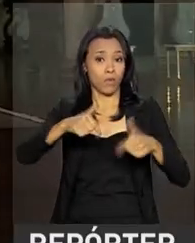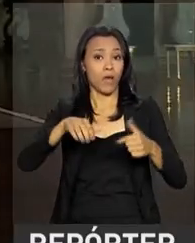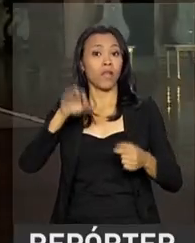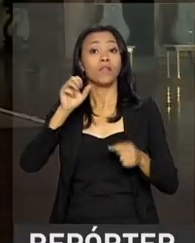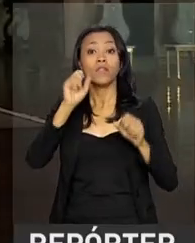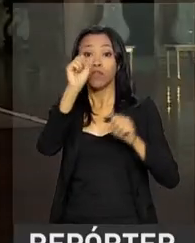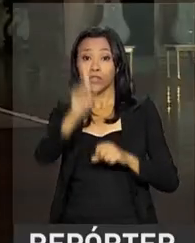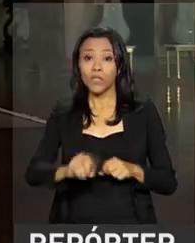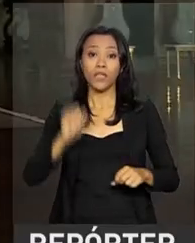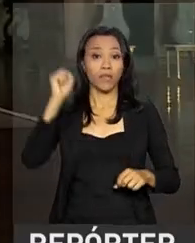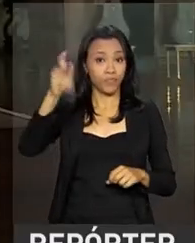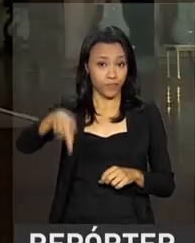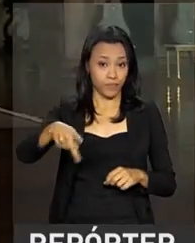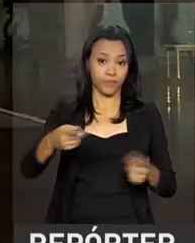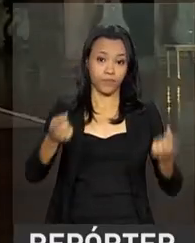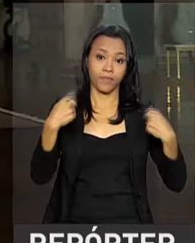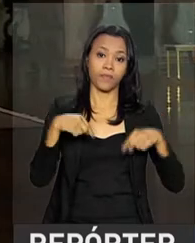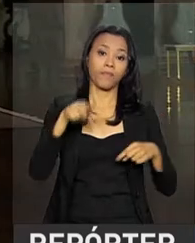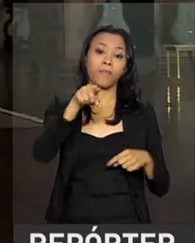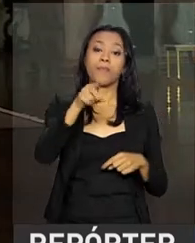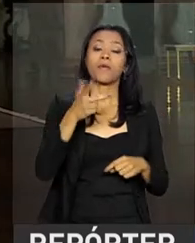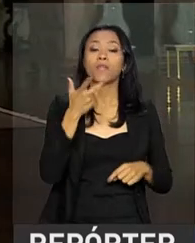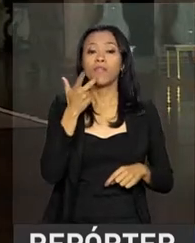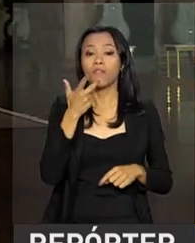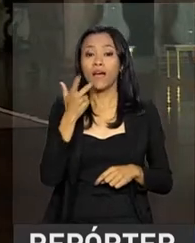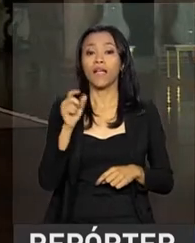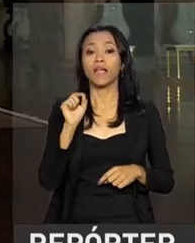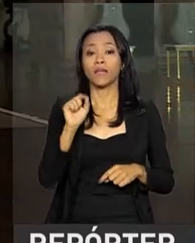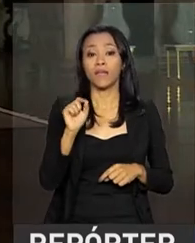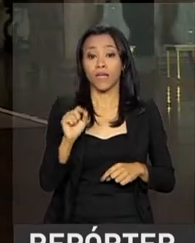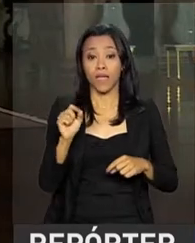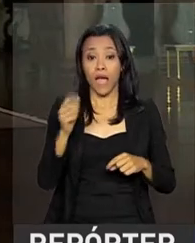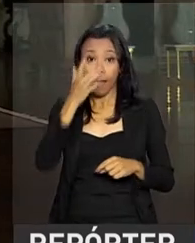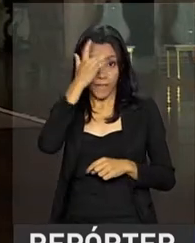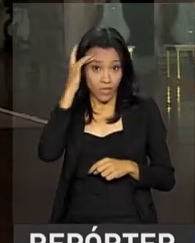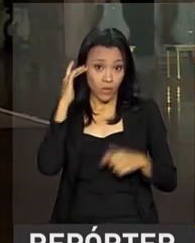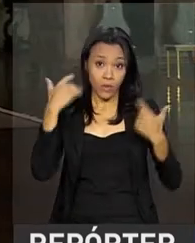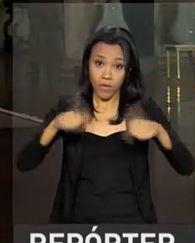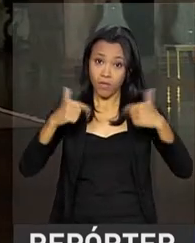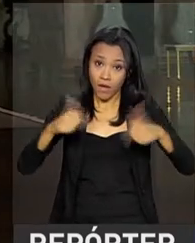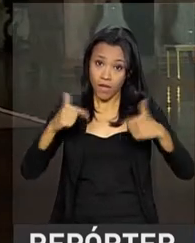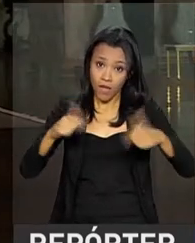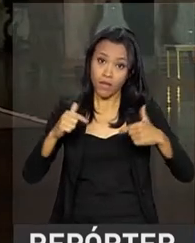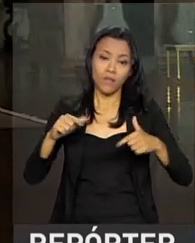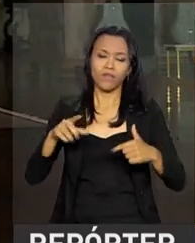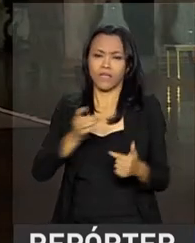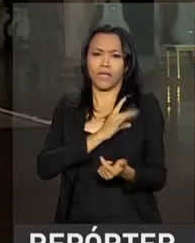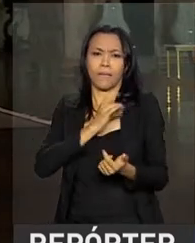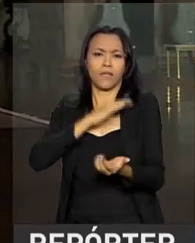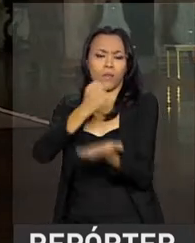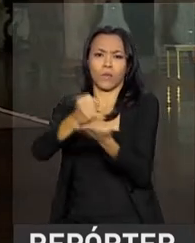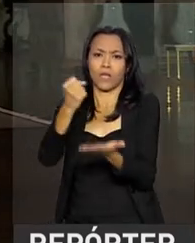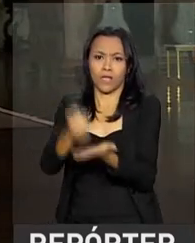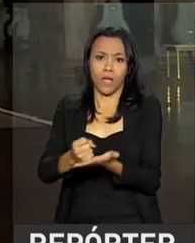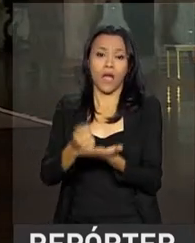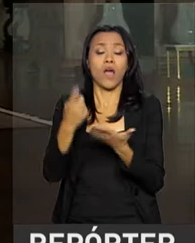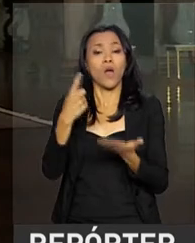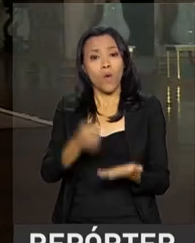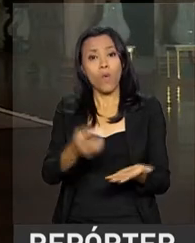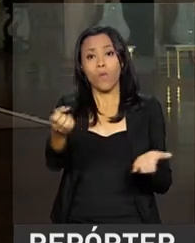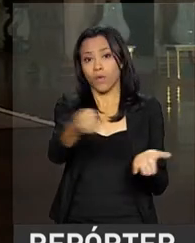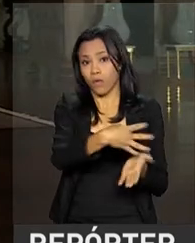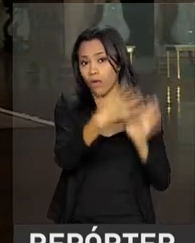você oferece ao empregador segurança jurídica, o empregador não terá medo de contratar. Com a